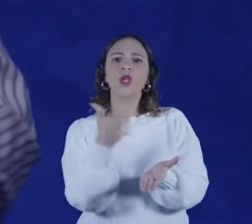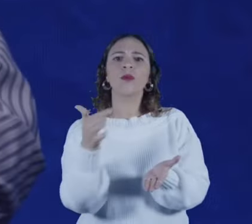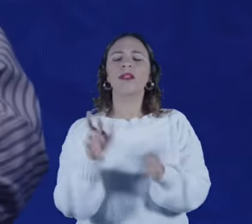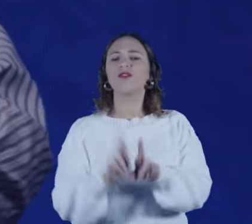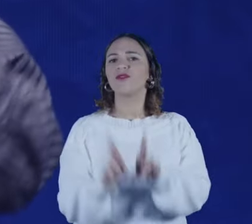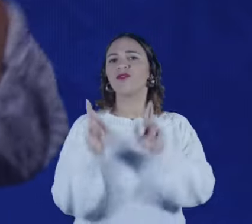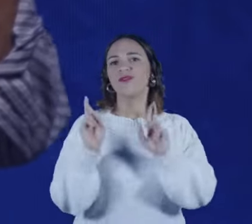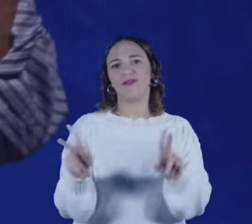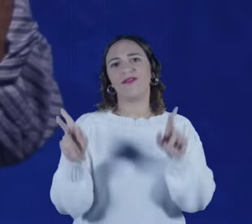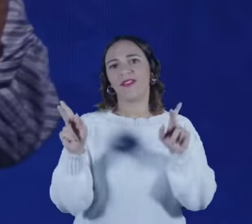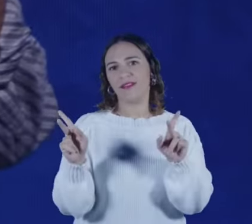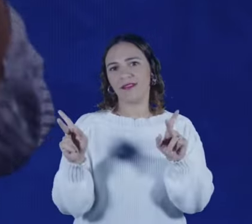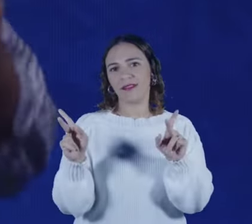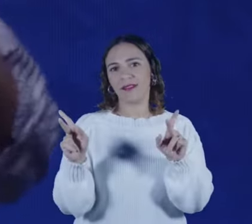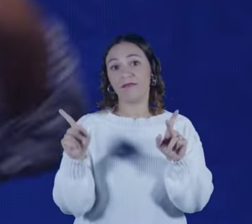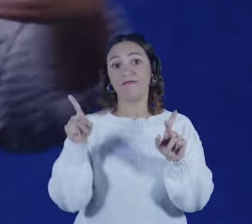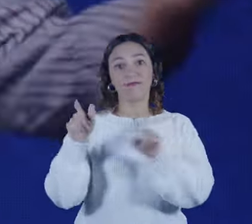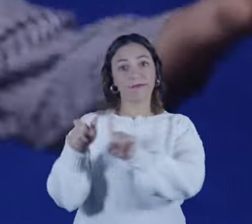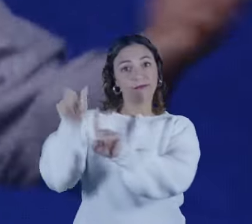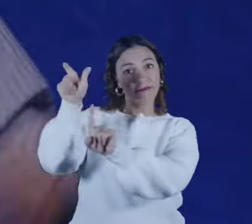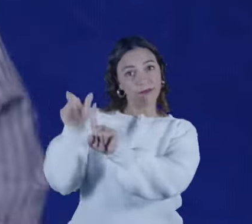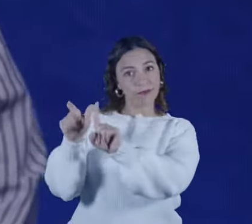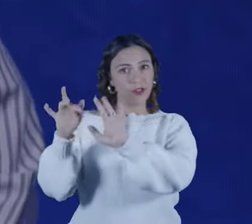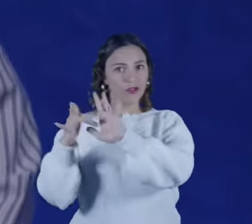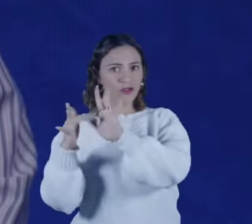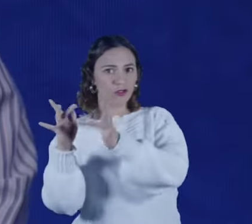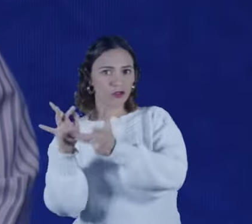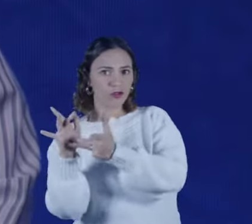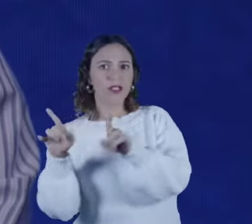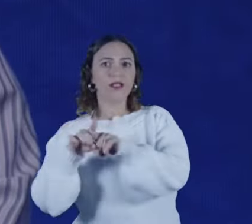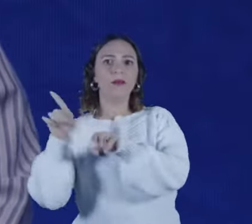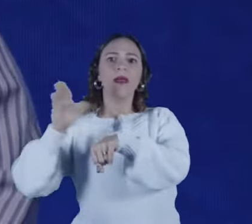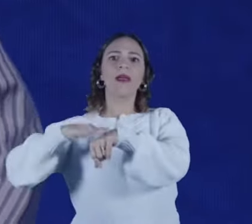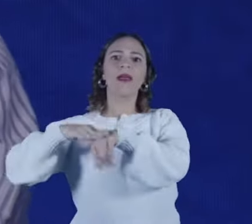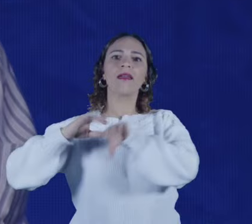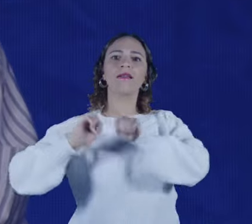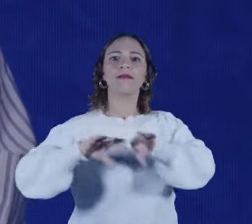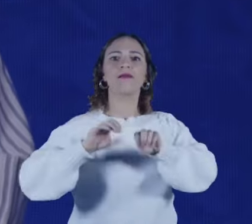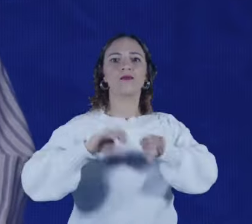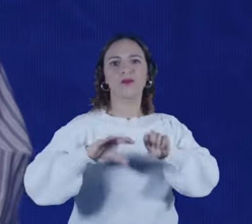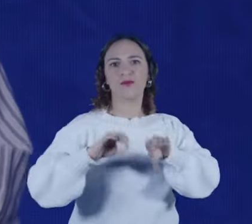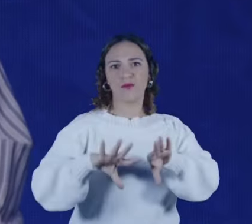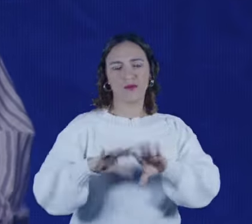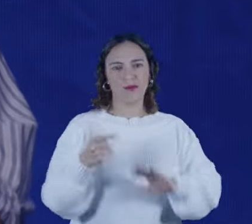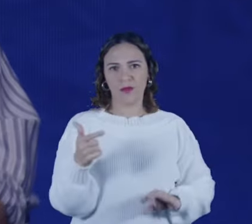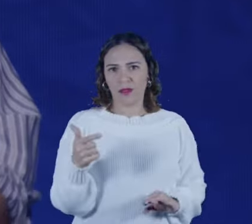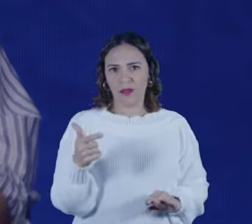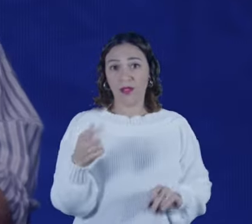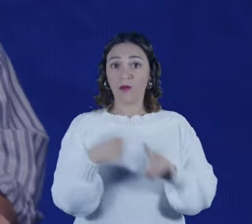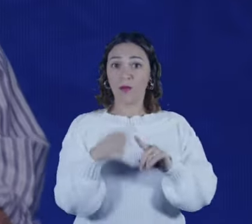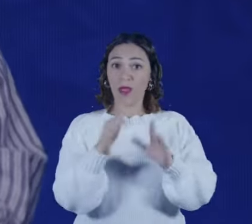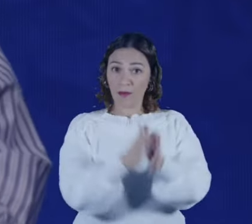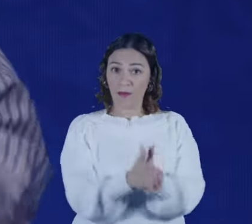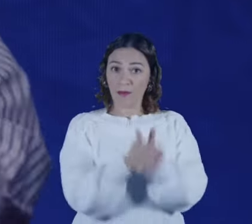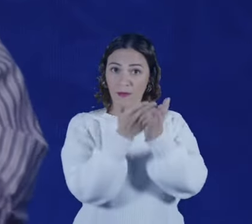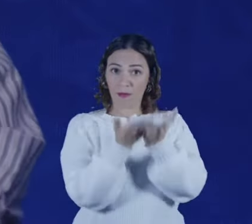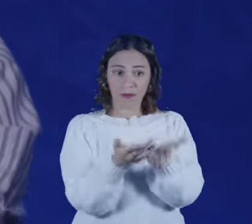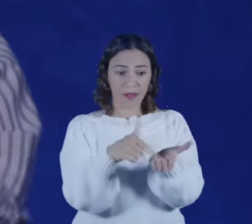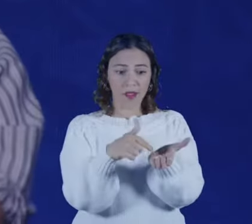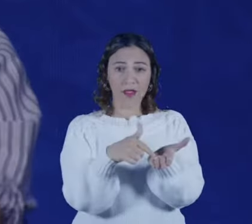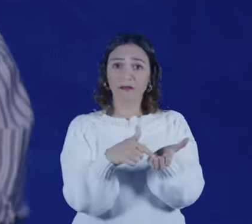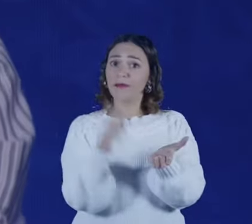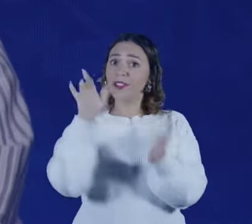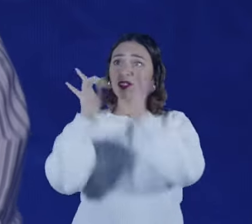uma diferença entre Jesus e o seu ensino. Porque Jesus é a palavra, diga, Jesus é